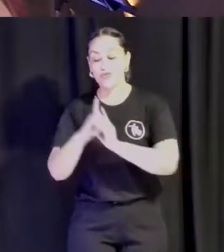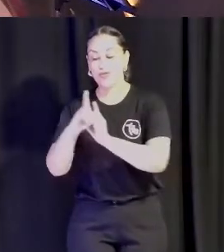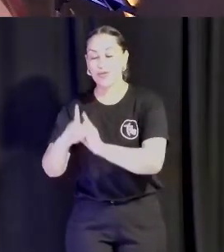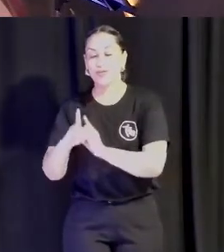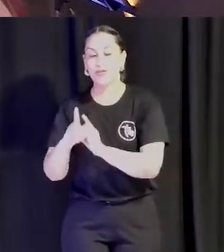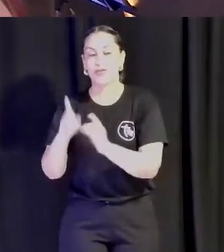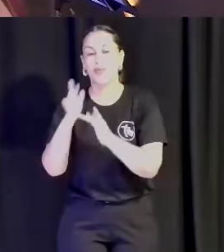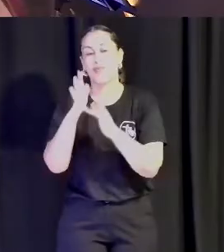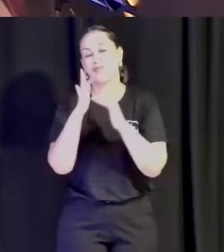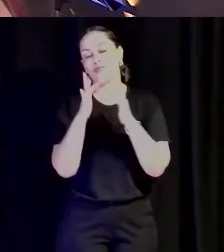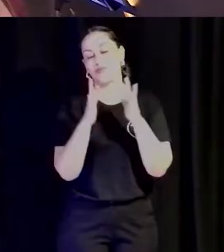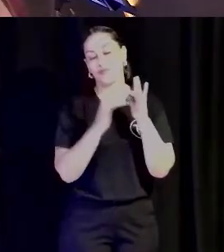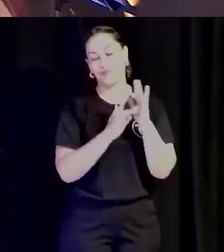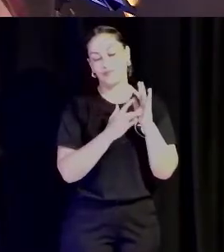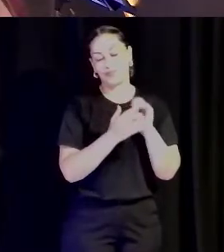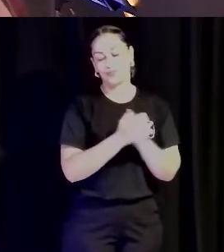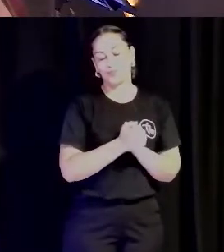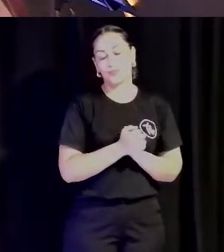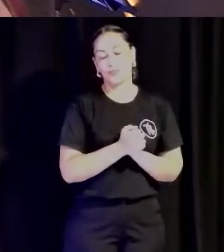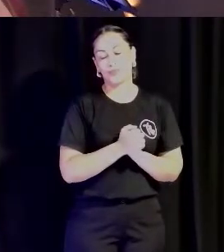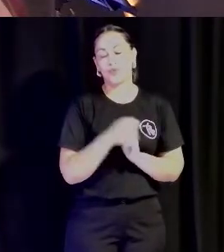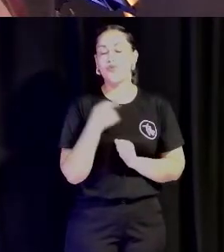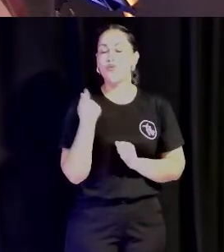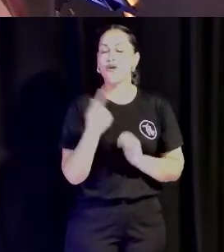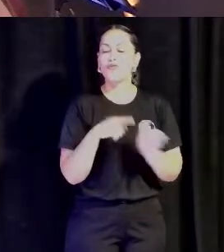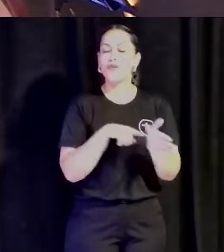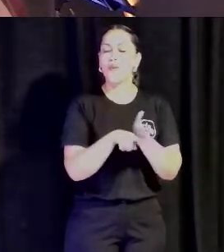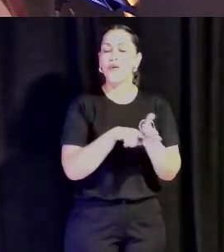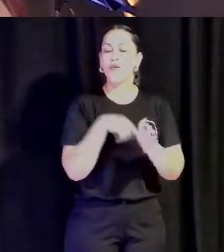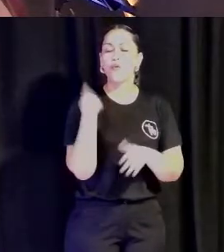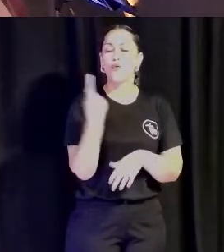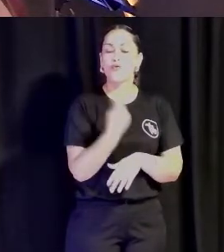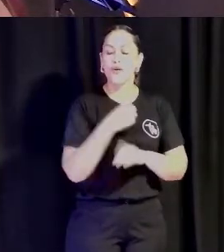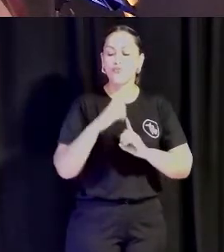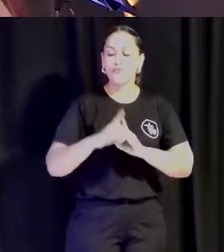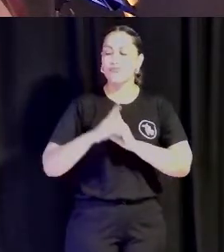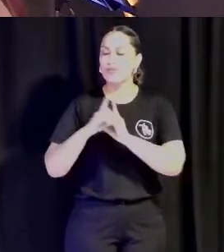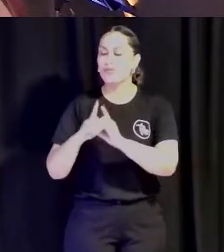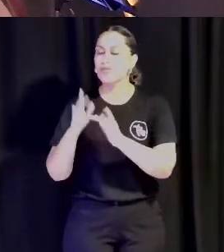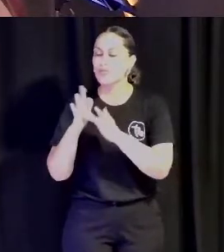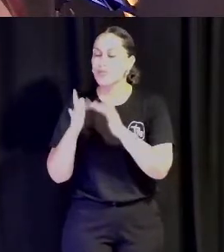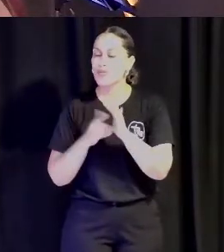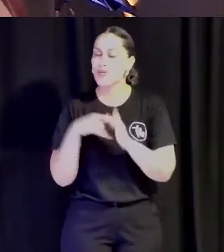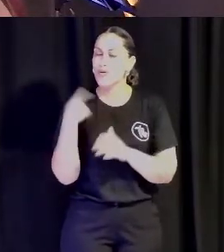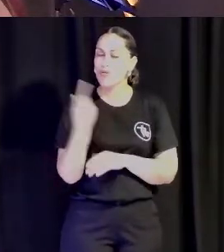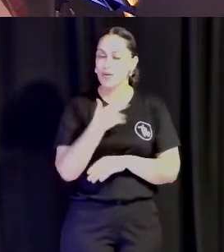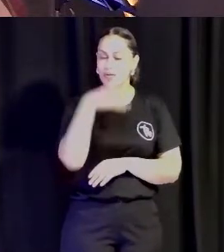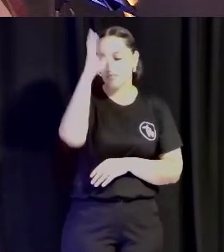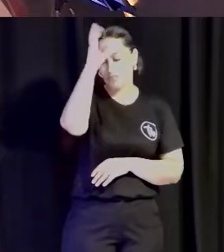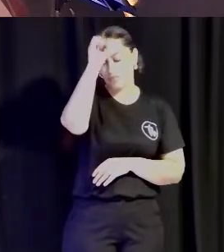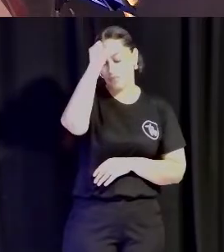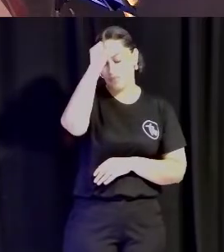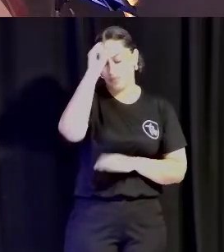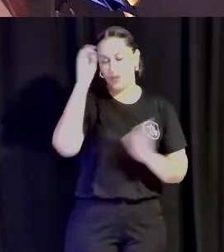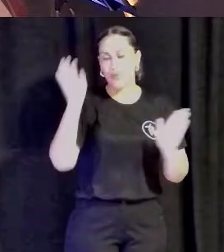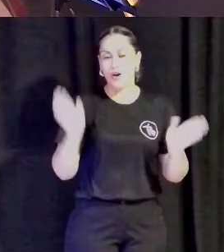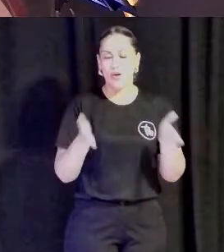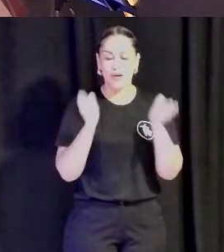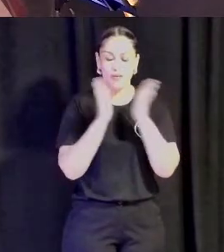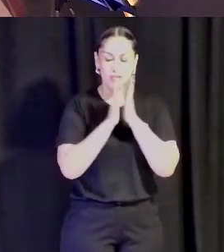Jesus. Somos discípulos de Jesus? Estamos aprendendo? Feche os seus olhos, vamos